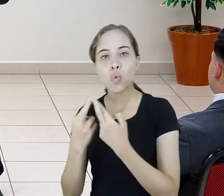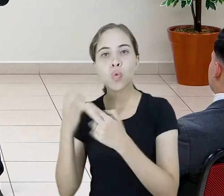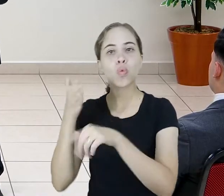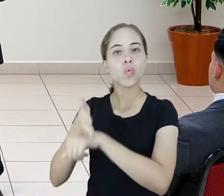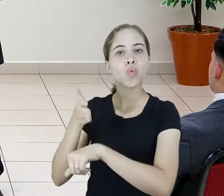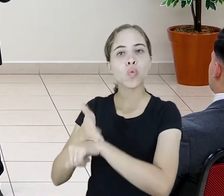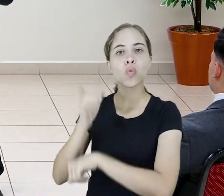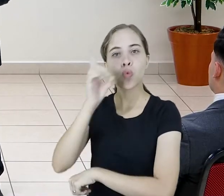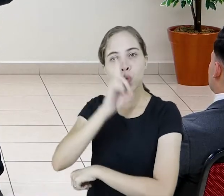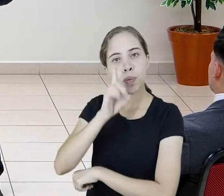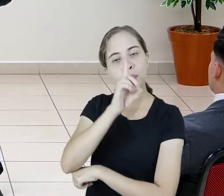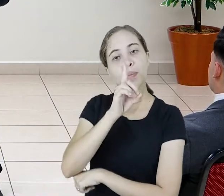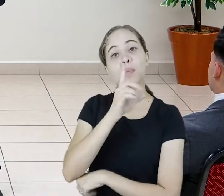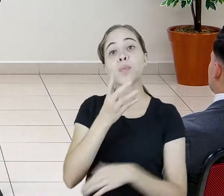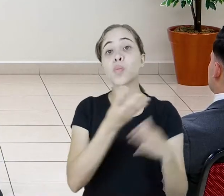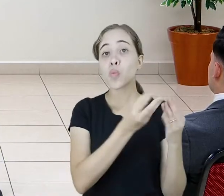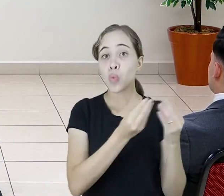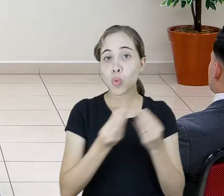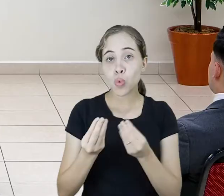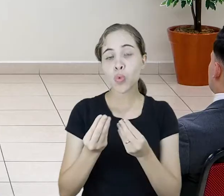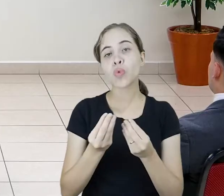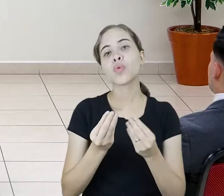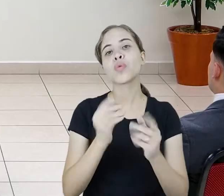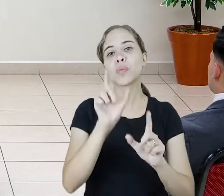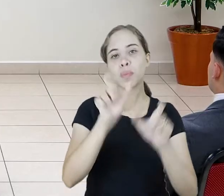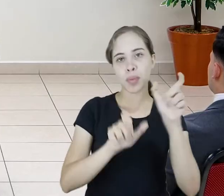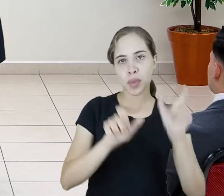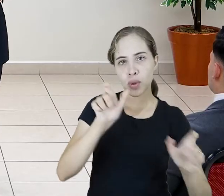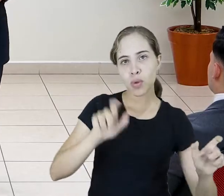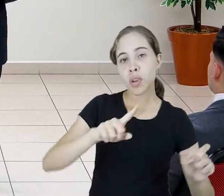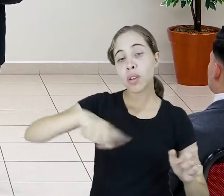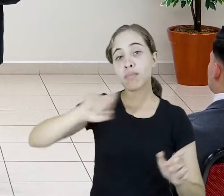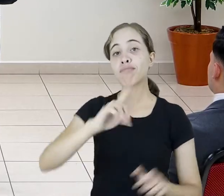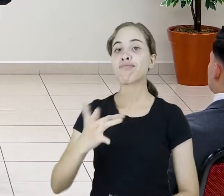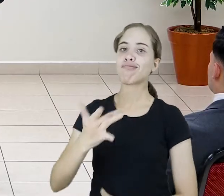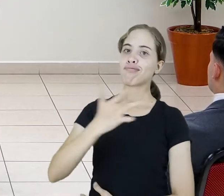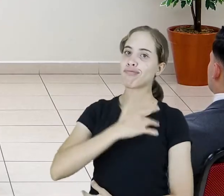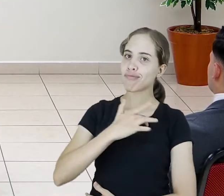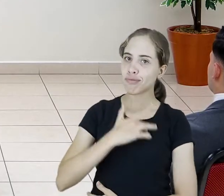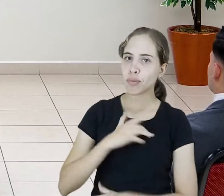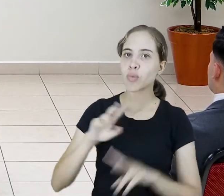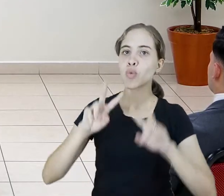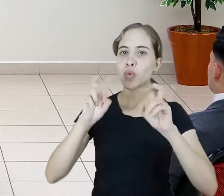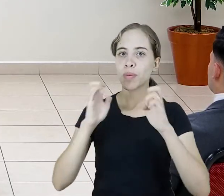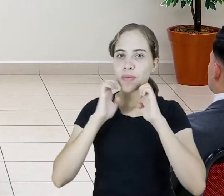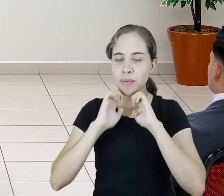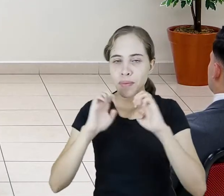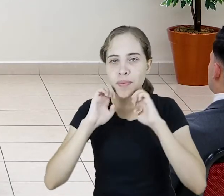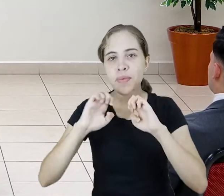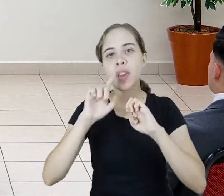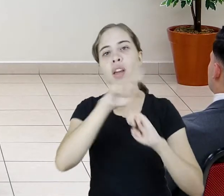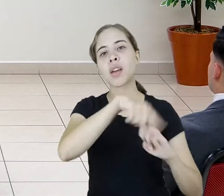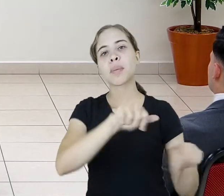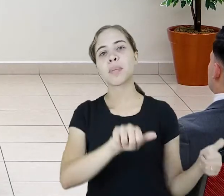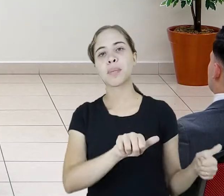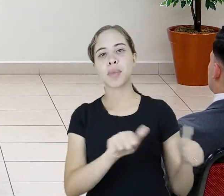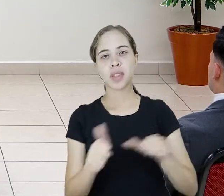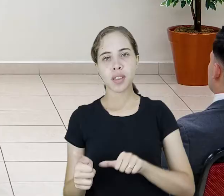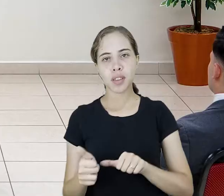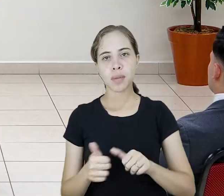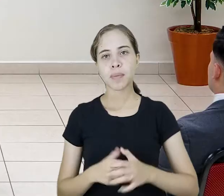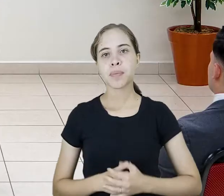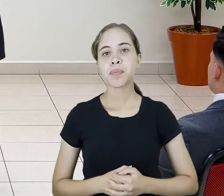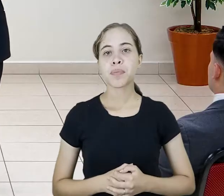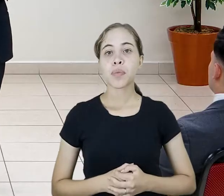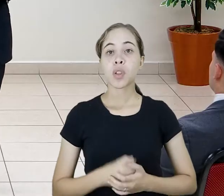e muitos estão tendo seus corações tocados pelo Evangelho, estão sendo batizados.